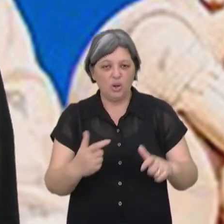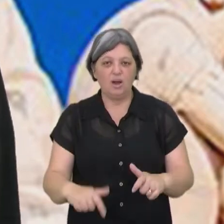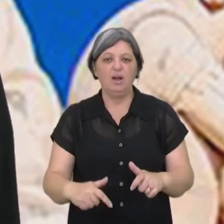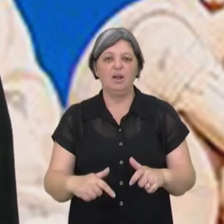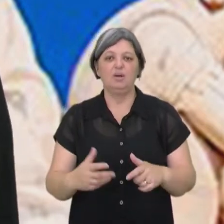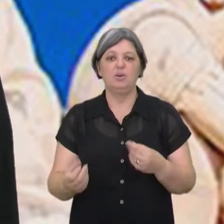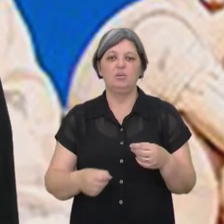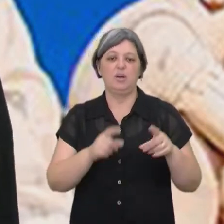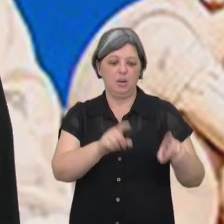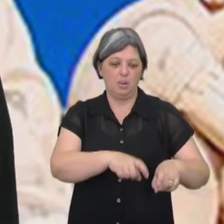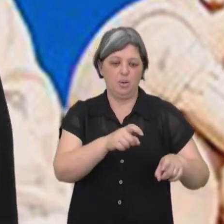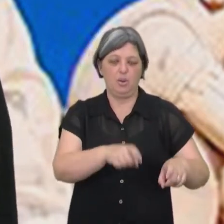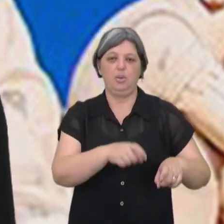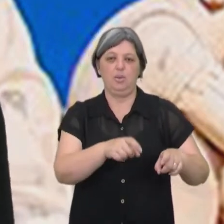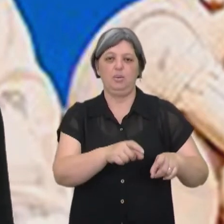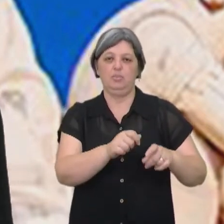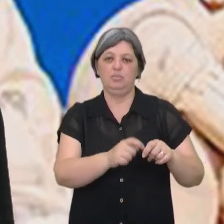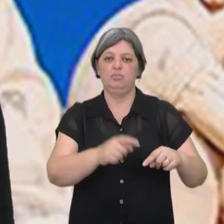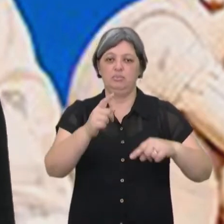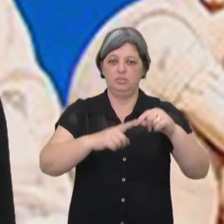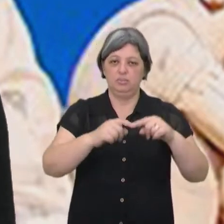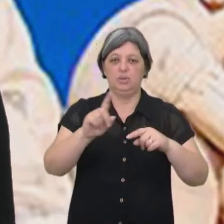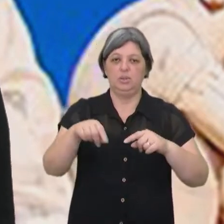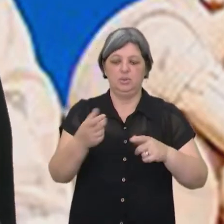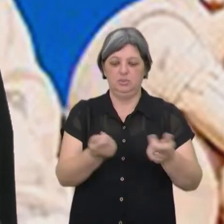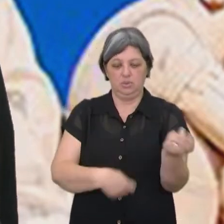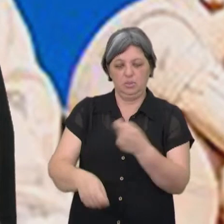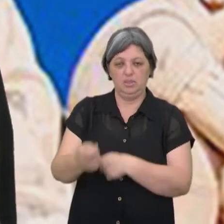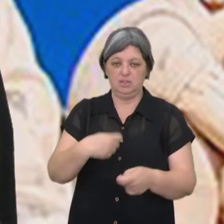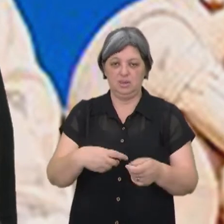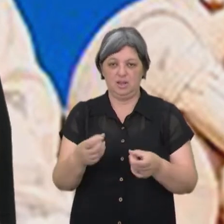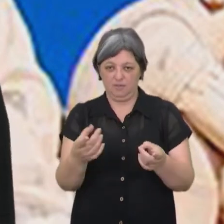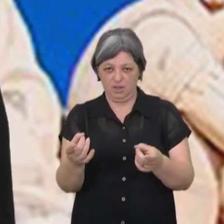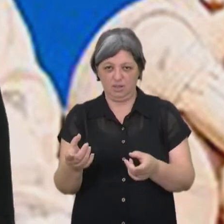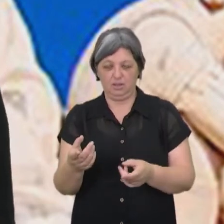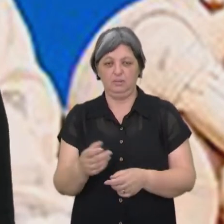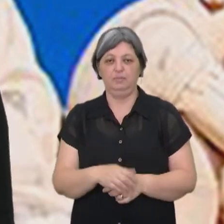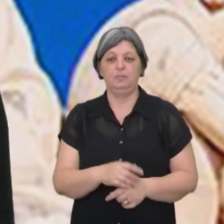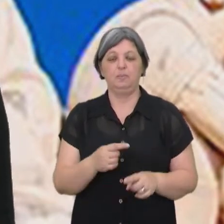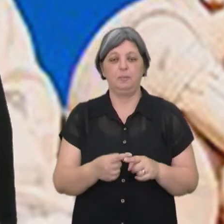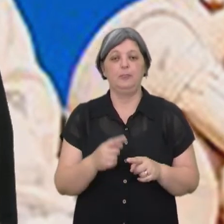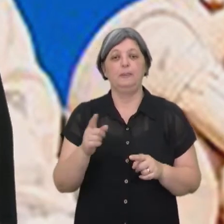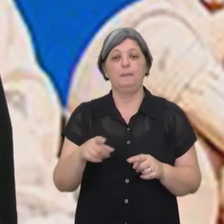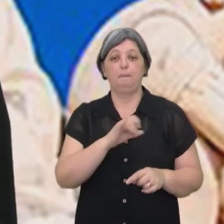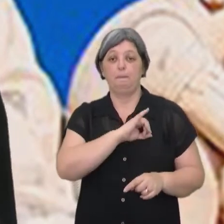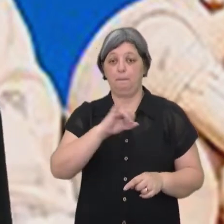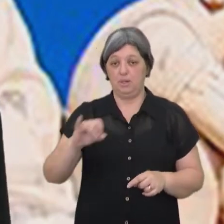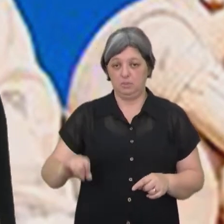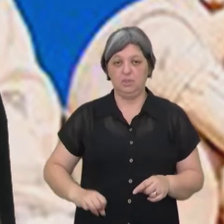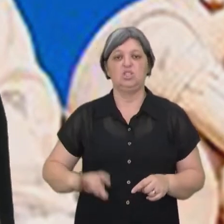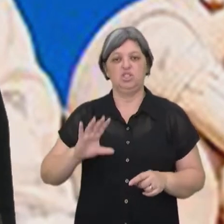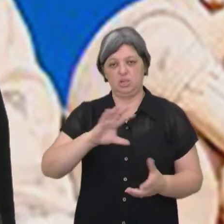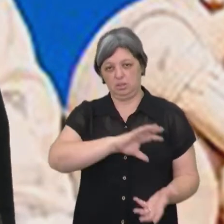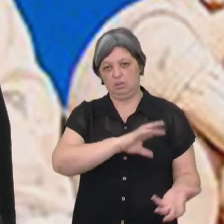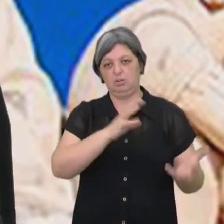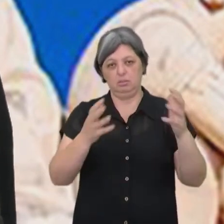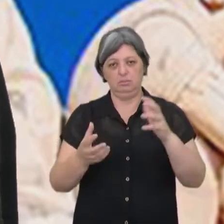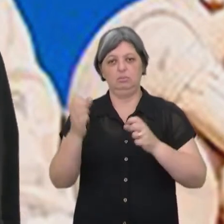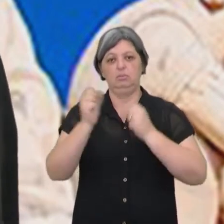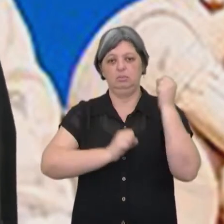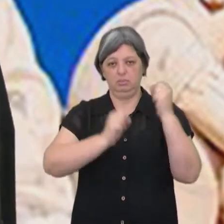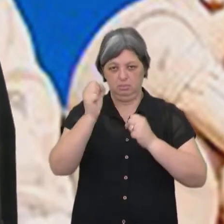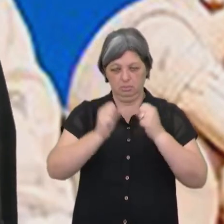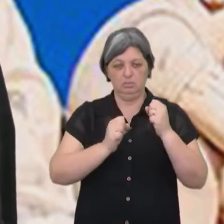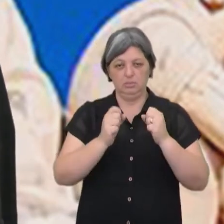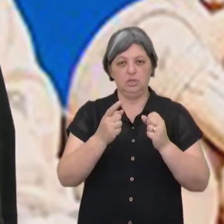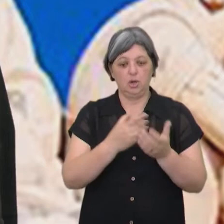onde tirar produtos e poder comercializar. O imperialismo, a gente já está passando pela revolução, já passou pela revolução industrial e já